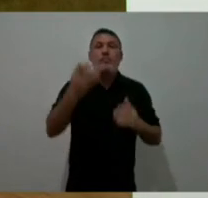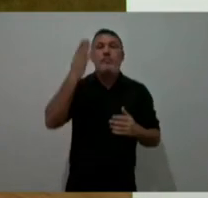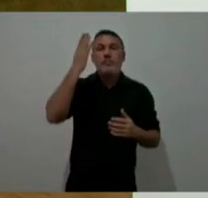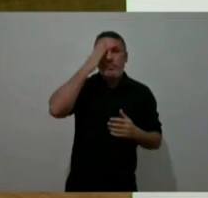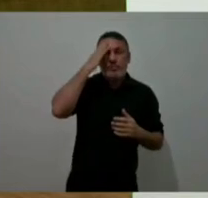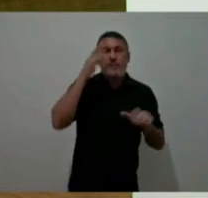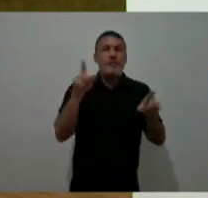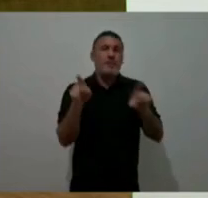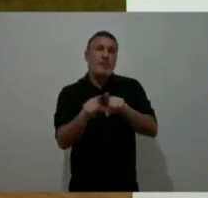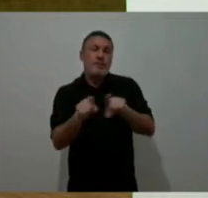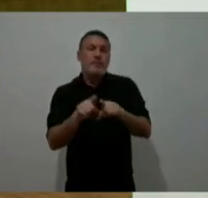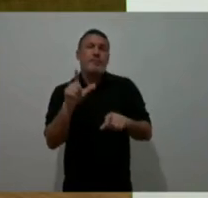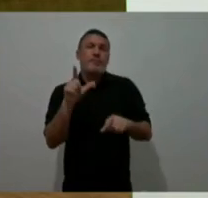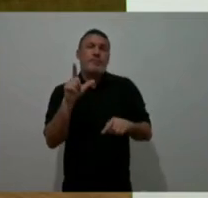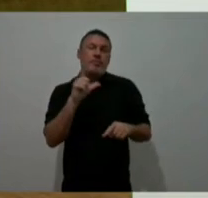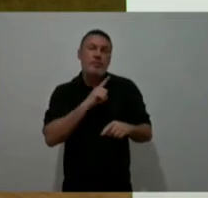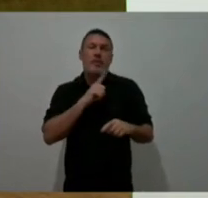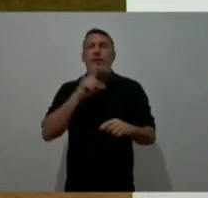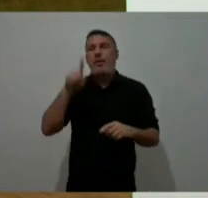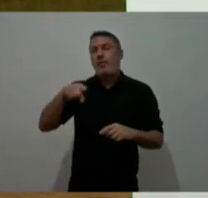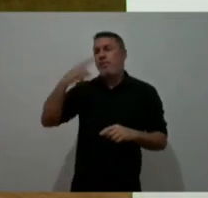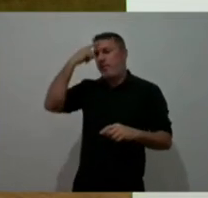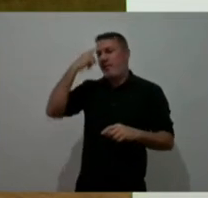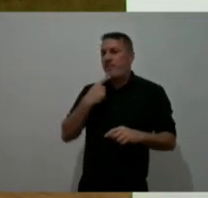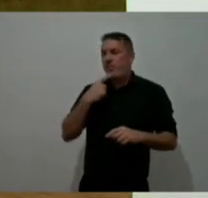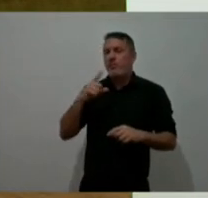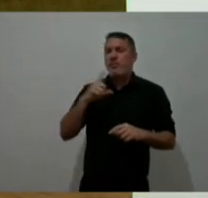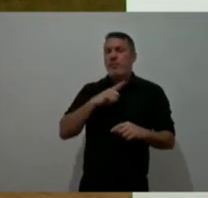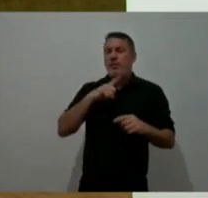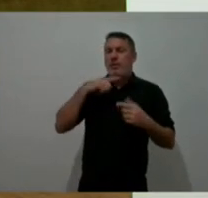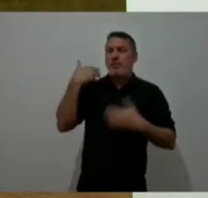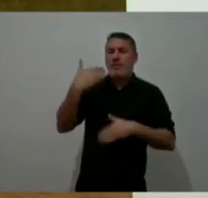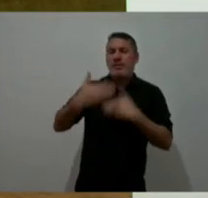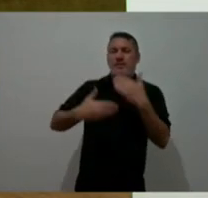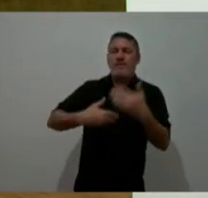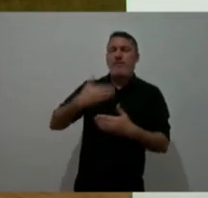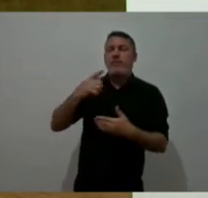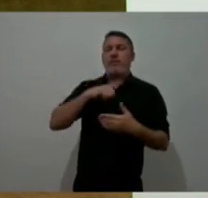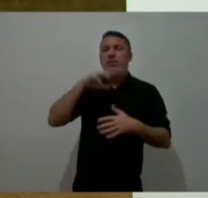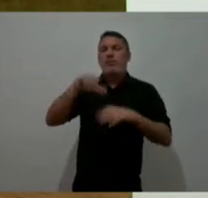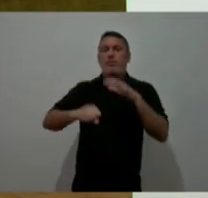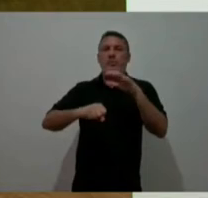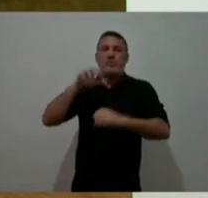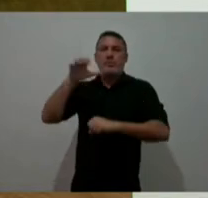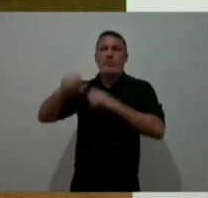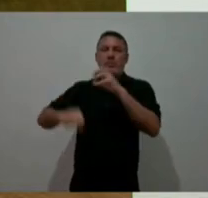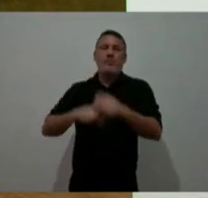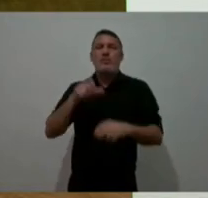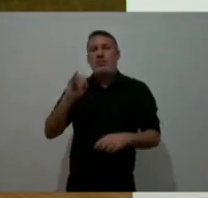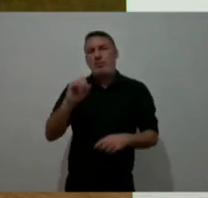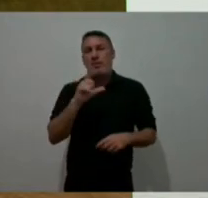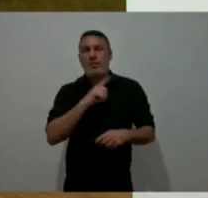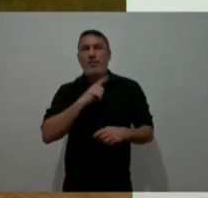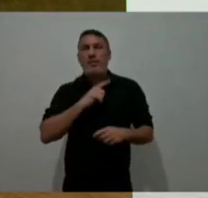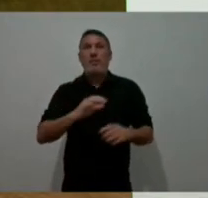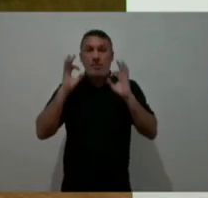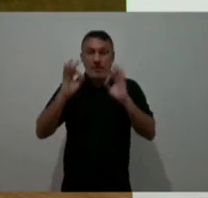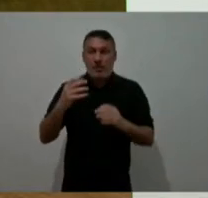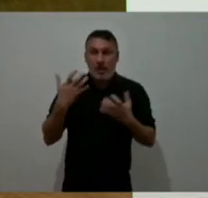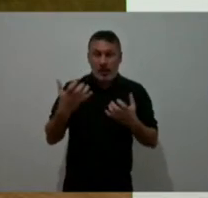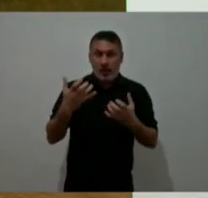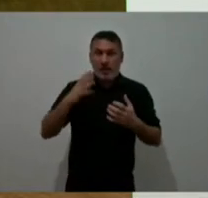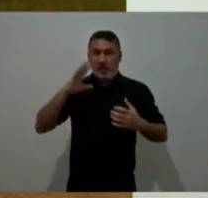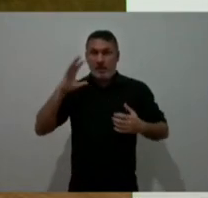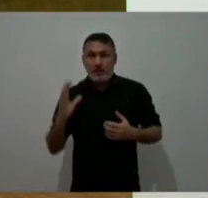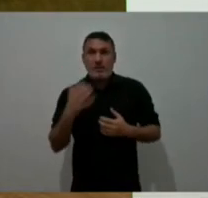novo perfil de desenvolvimento que nós temos que buscar se a gente quiser, de fato, salvar o planeta e ter um planeta, além